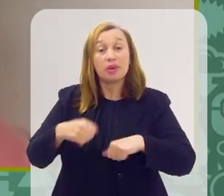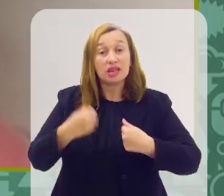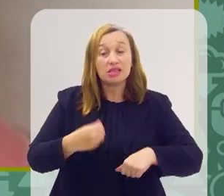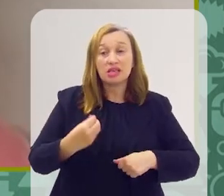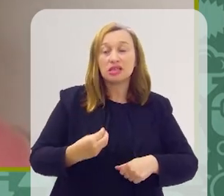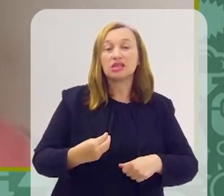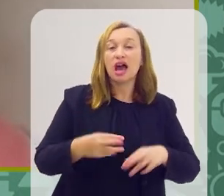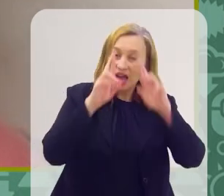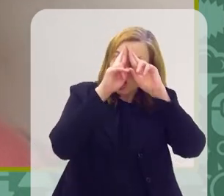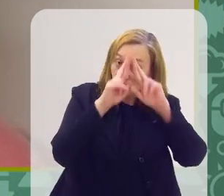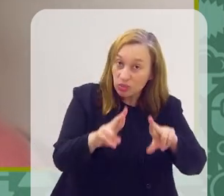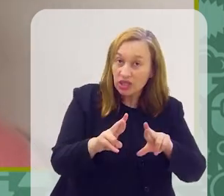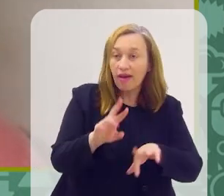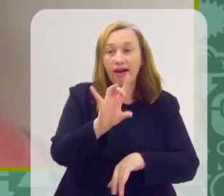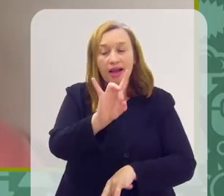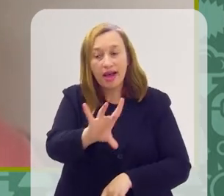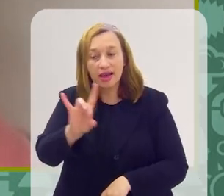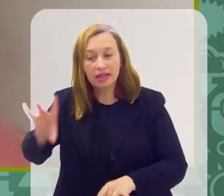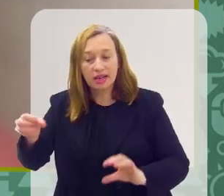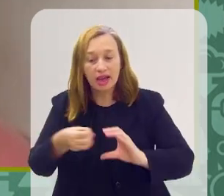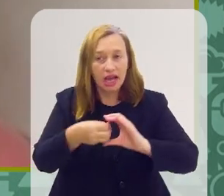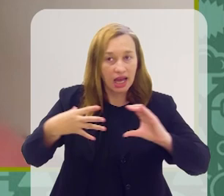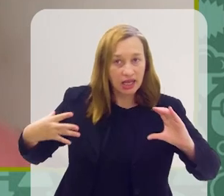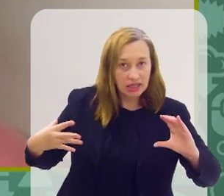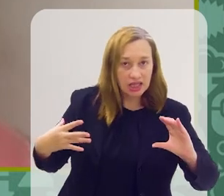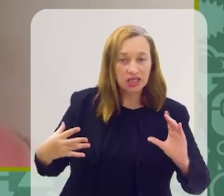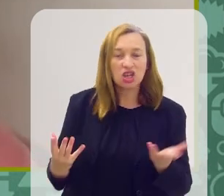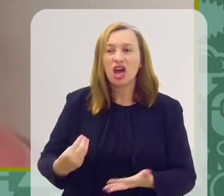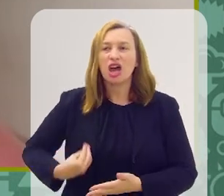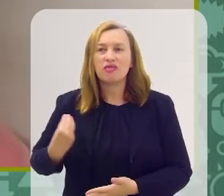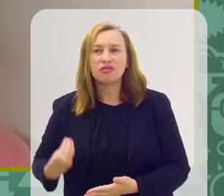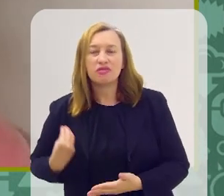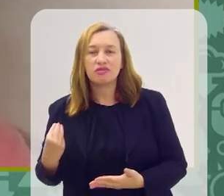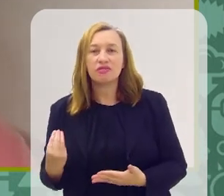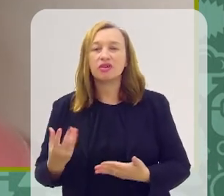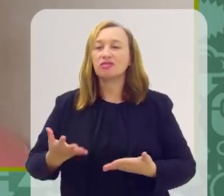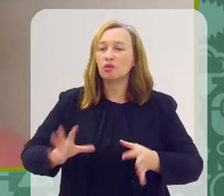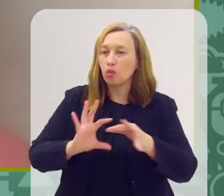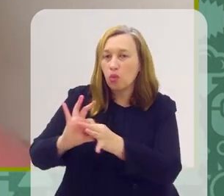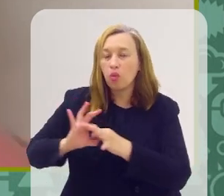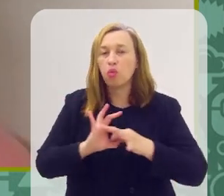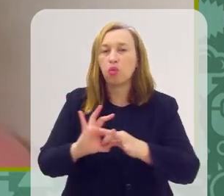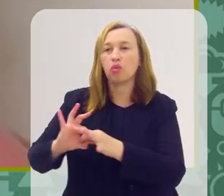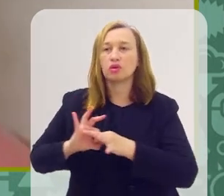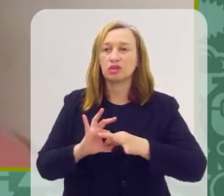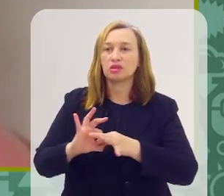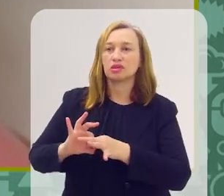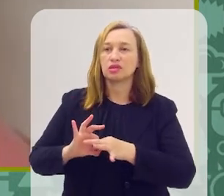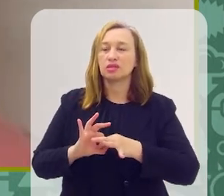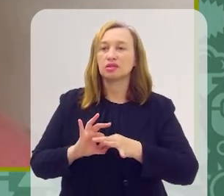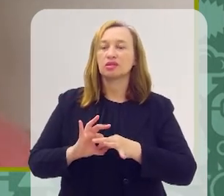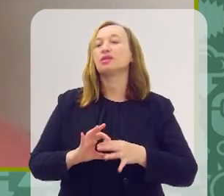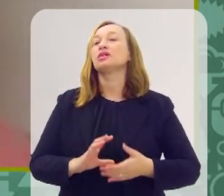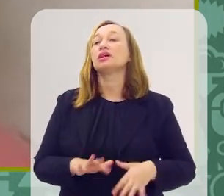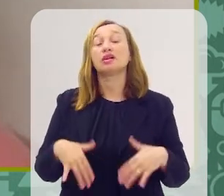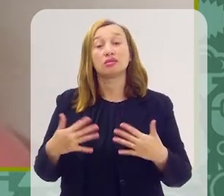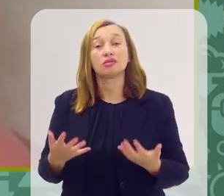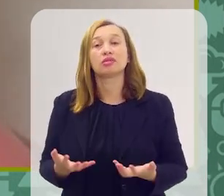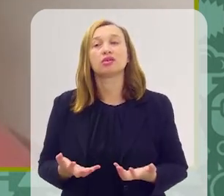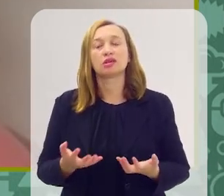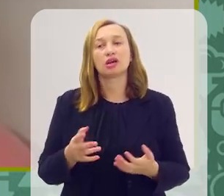gente precisa aprender a conviver, precisa aprender a respeitar, a viver de uma maneira mais harmoniosa e